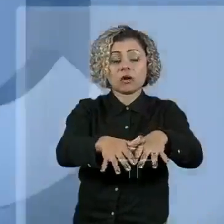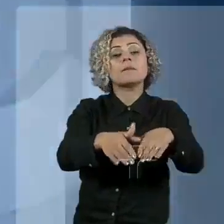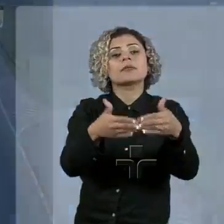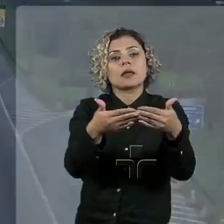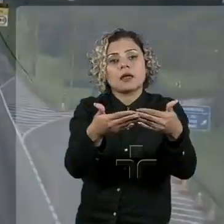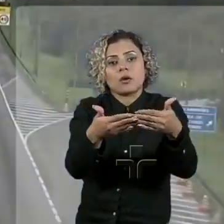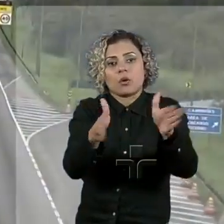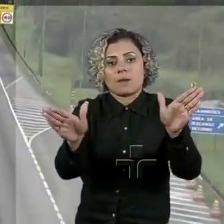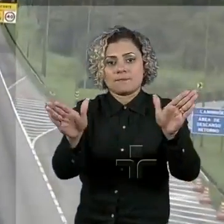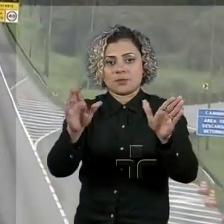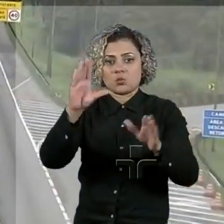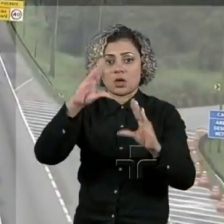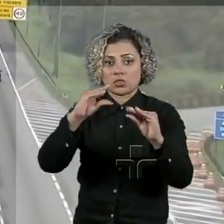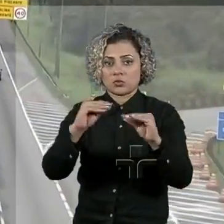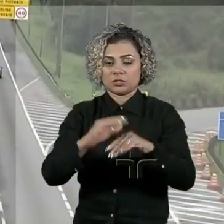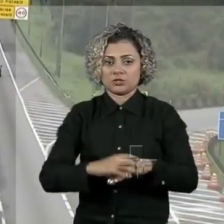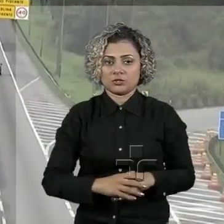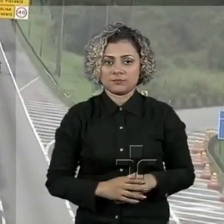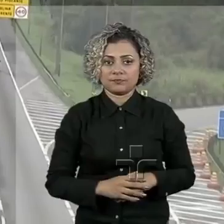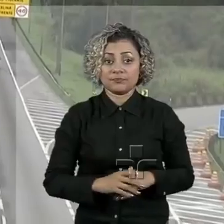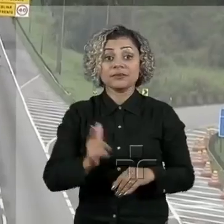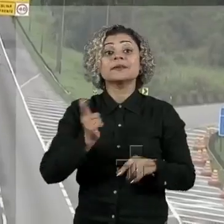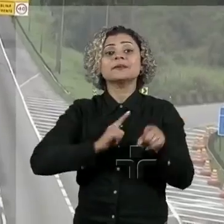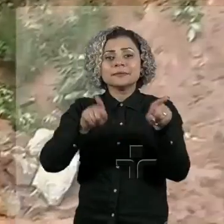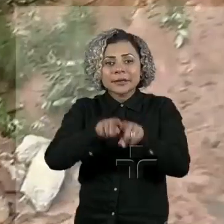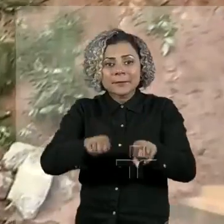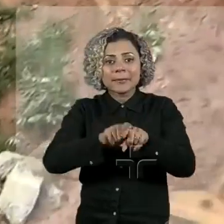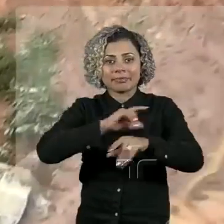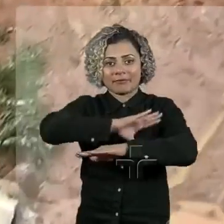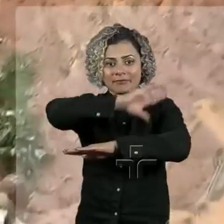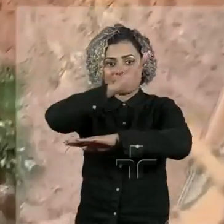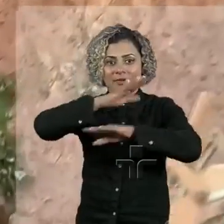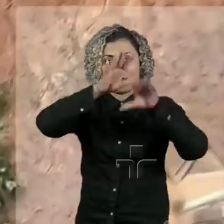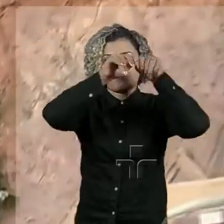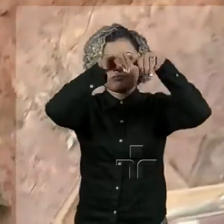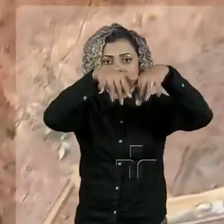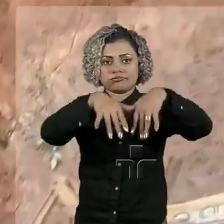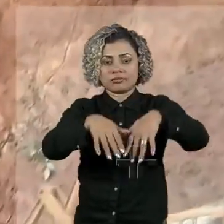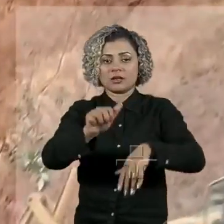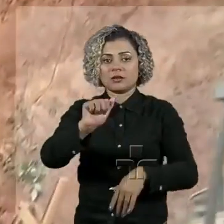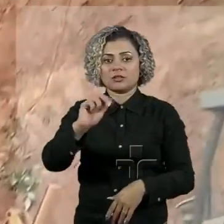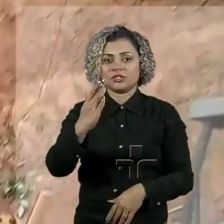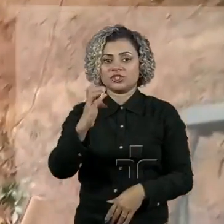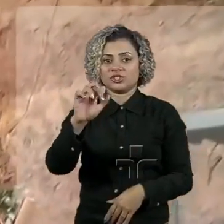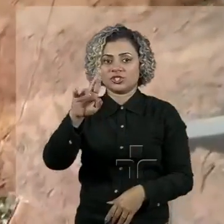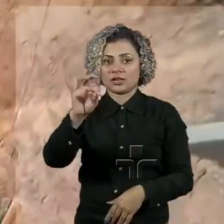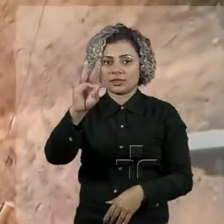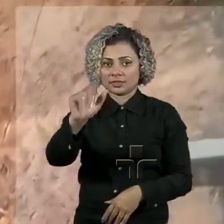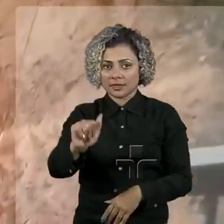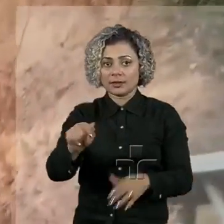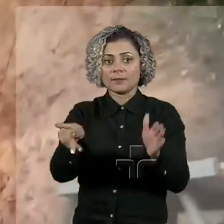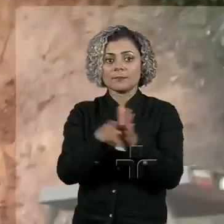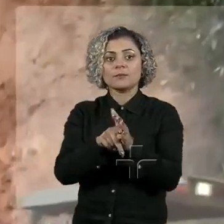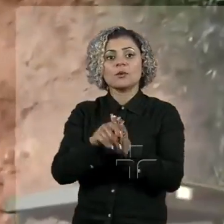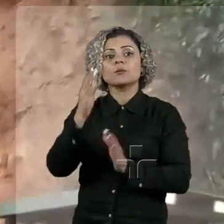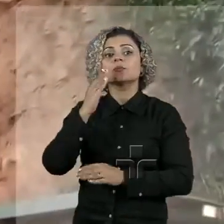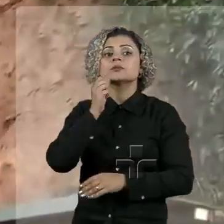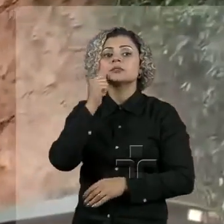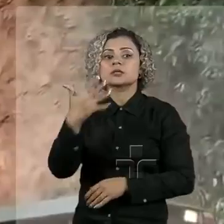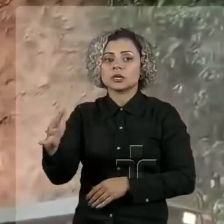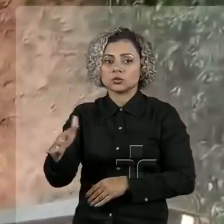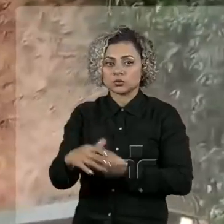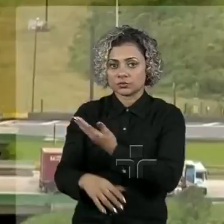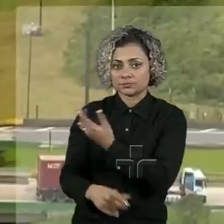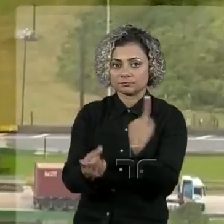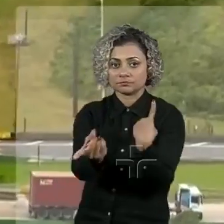noite. Uma queda de barreira interditou a Via Anchieta, na pista sentido Baixada Santista. A